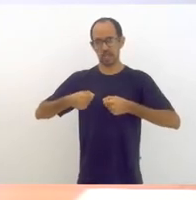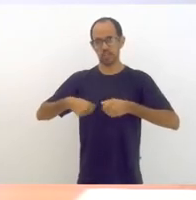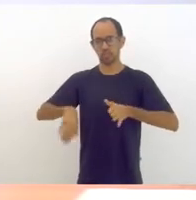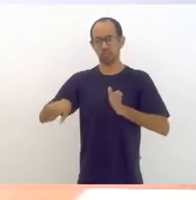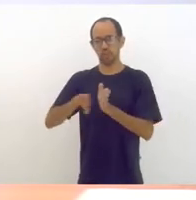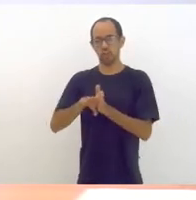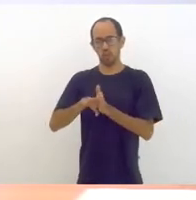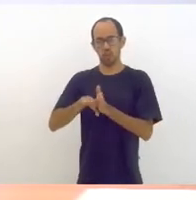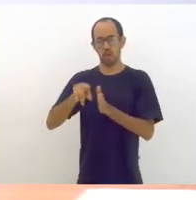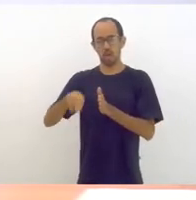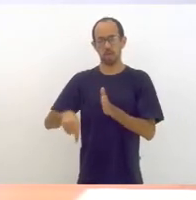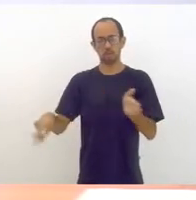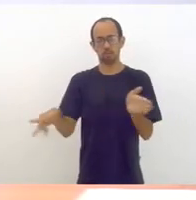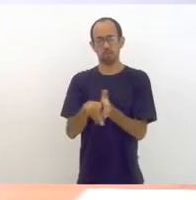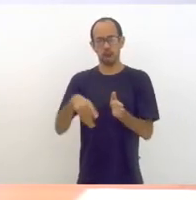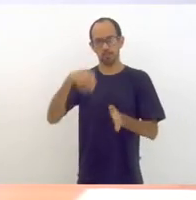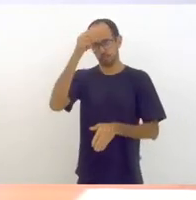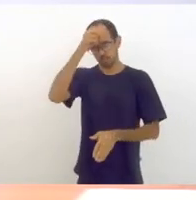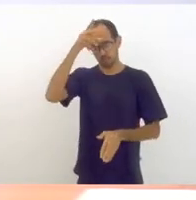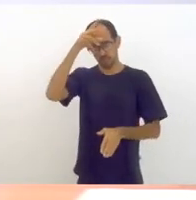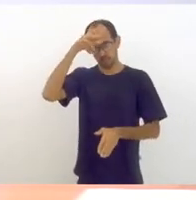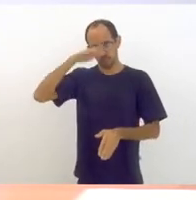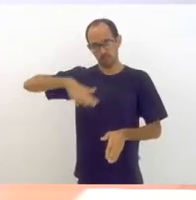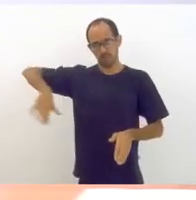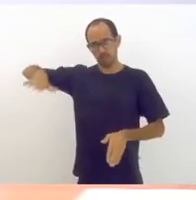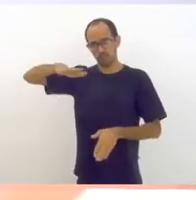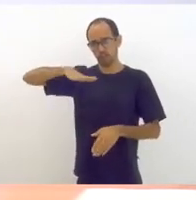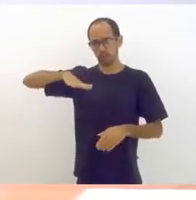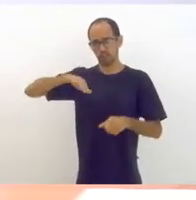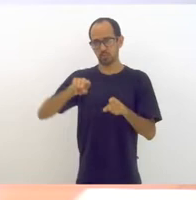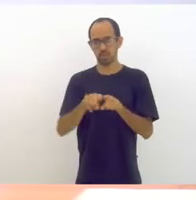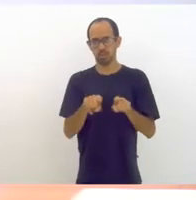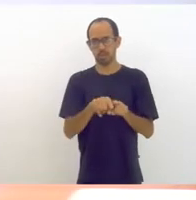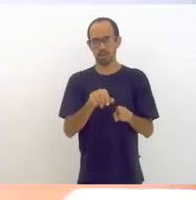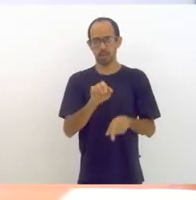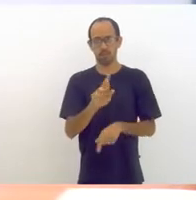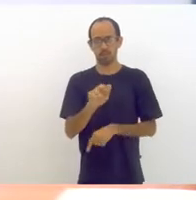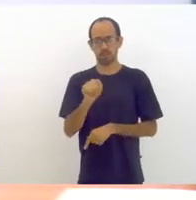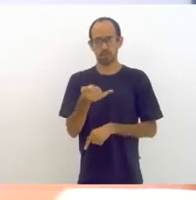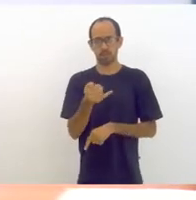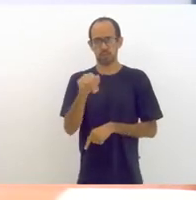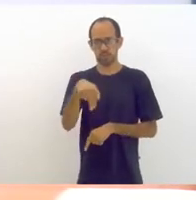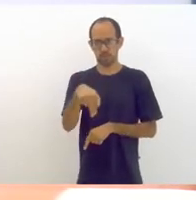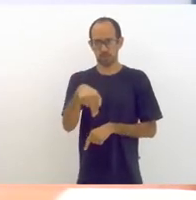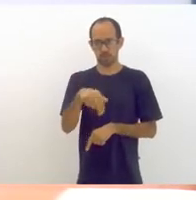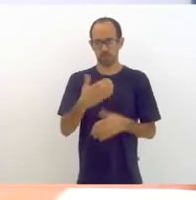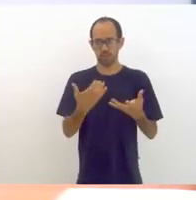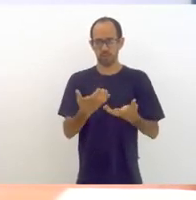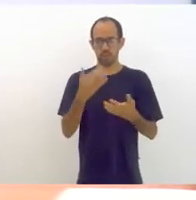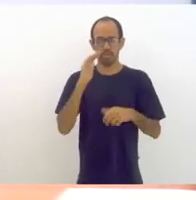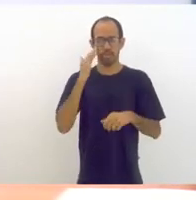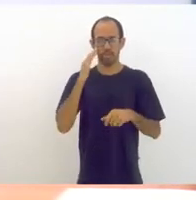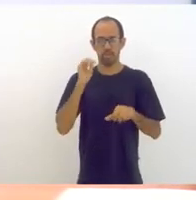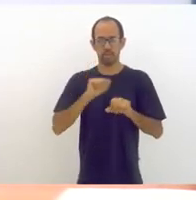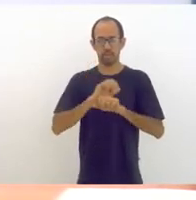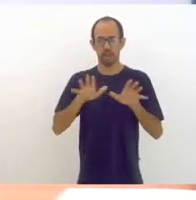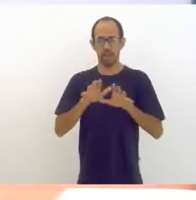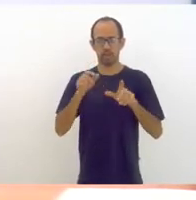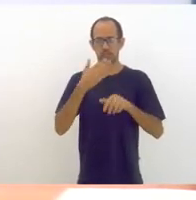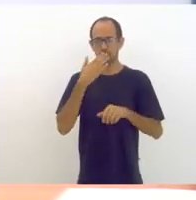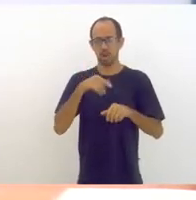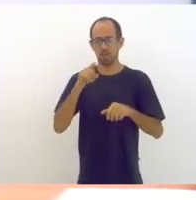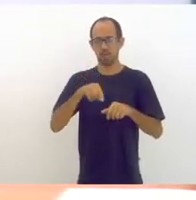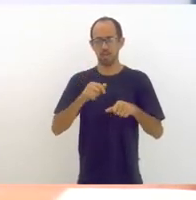dos municípios da região e através da Firjan. Né, então, a gente quer entender da Firjan e